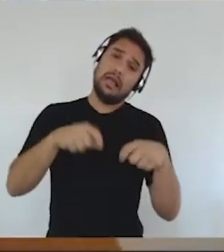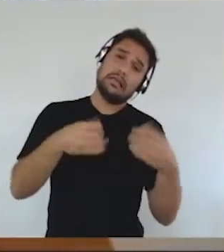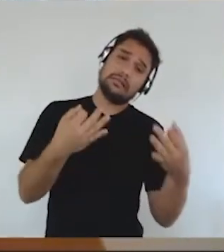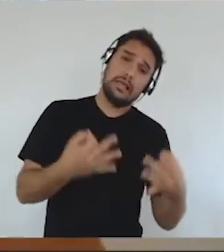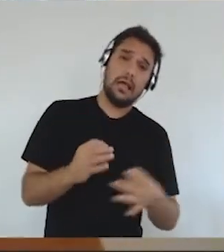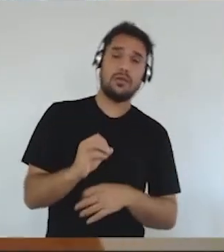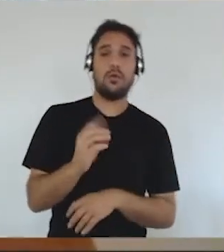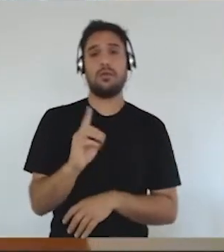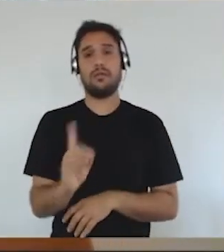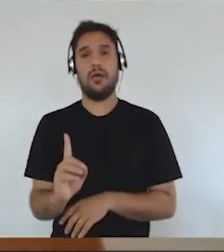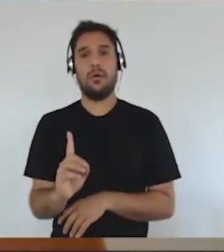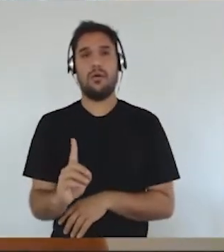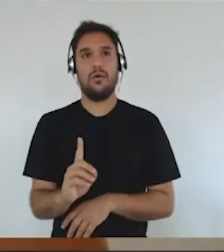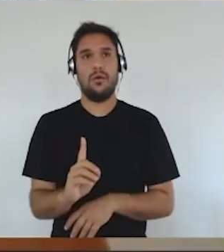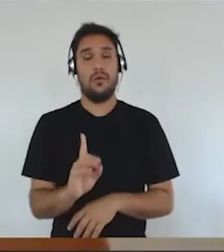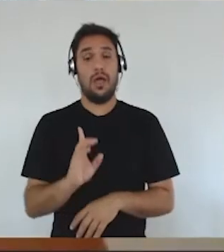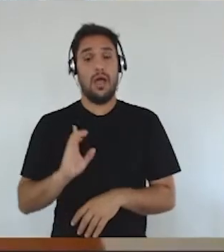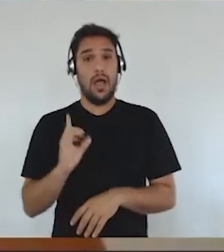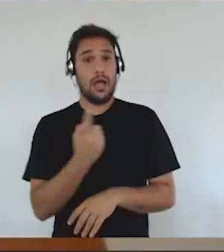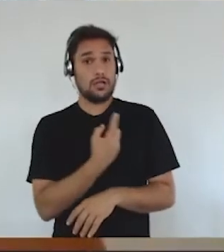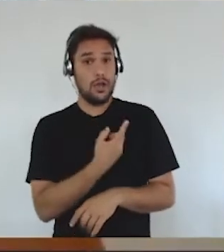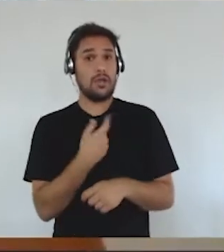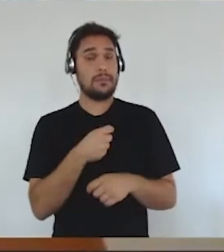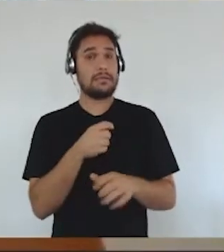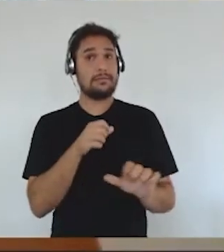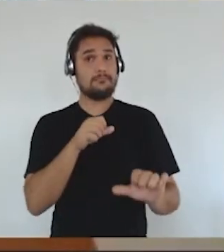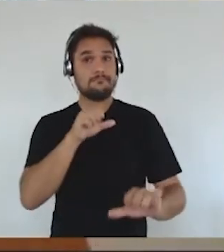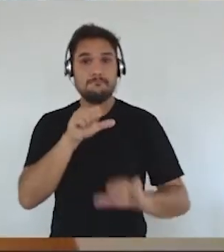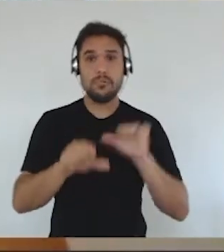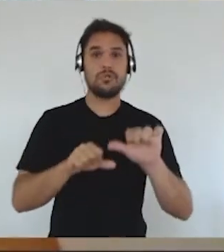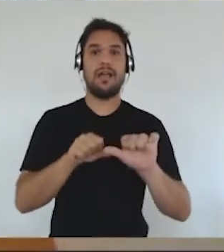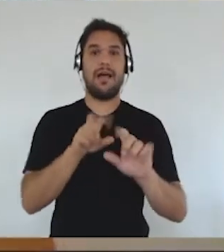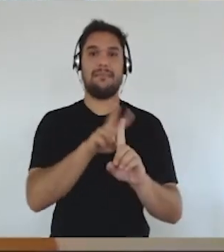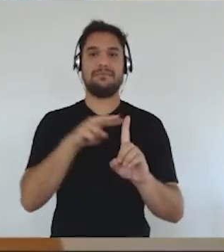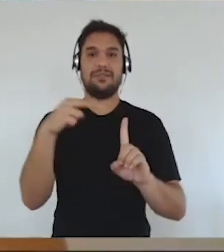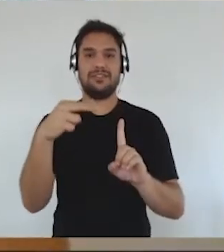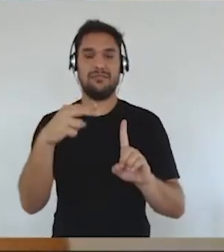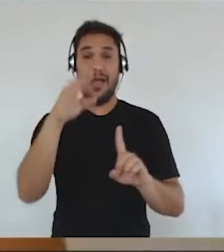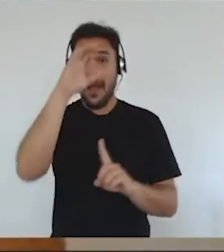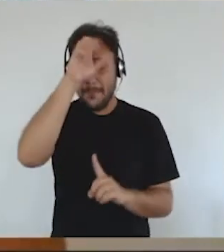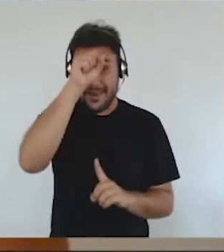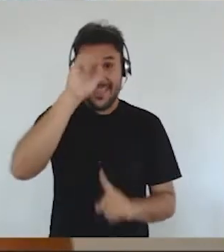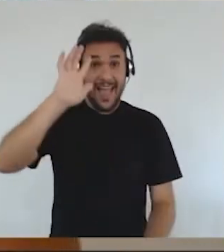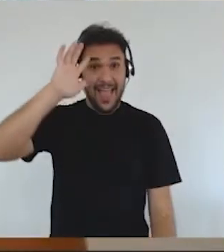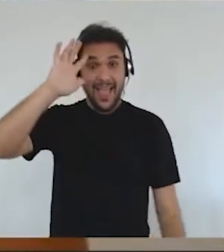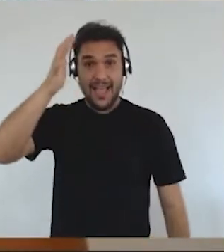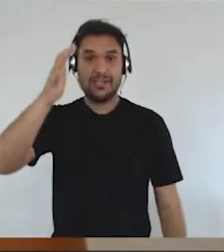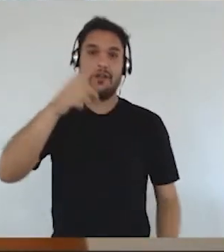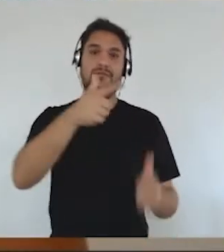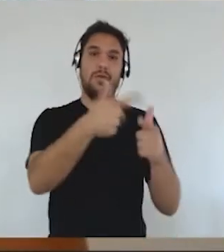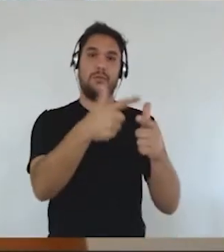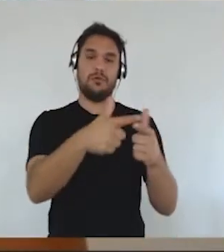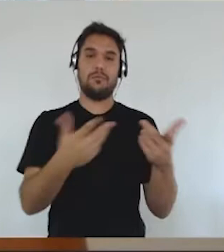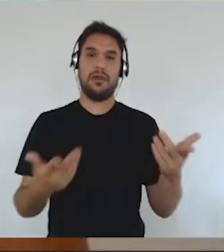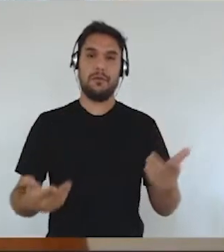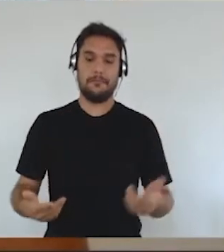dá. A gente tem que aprender, a gente tem que mudar, a gente tem que aprender a solucionar um conflito. E eu sou uma